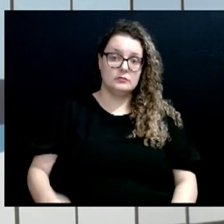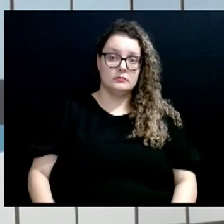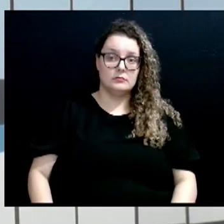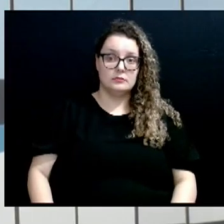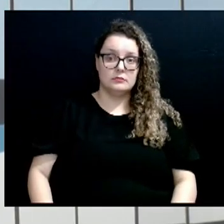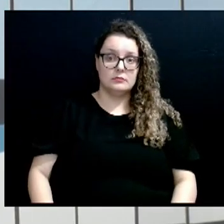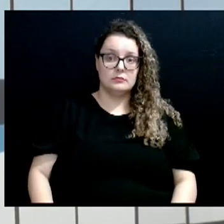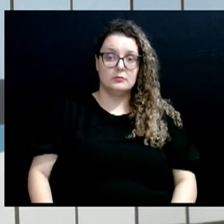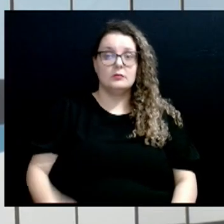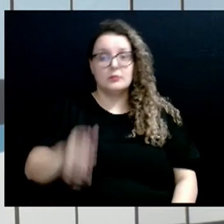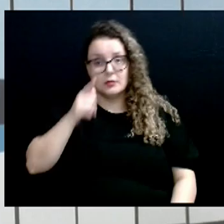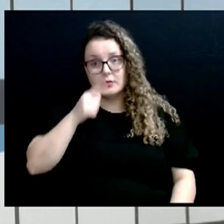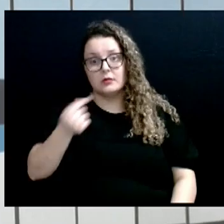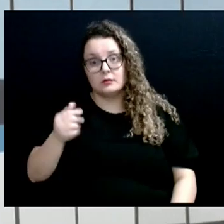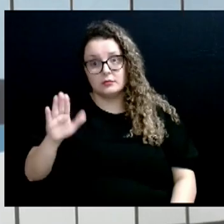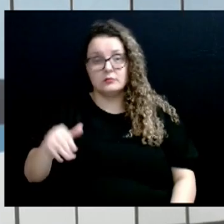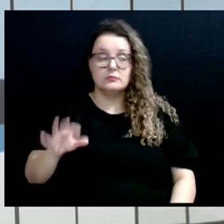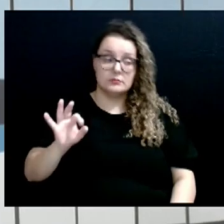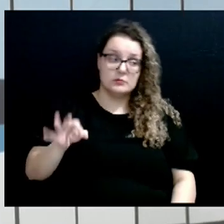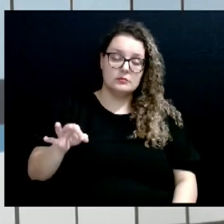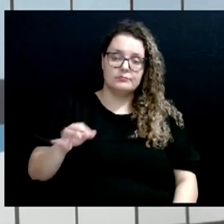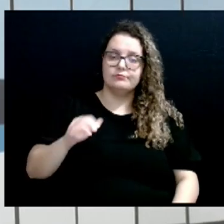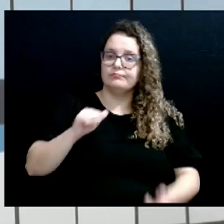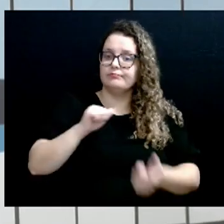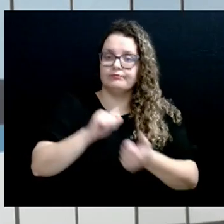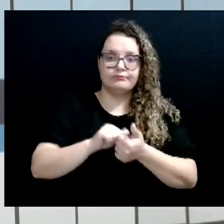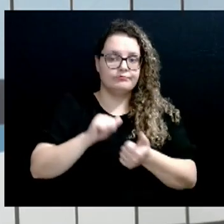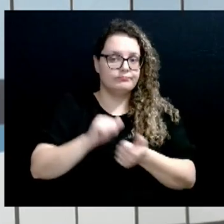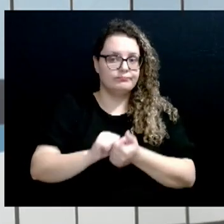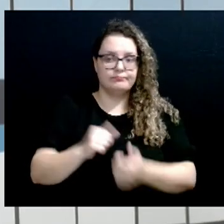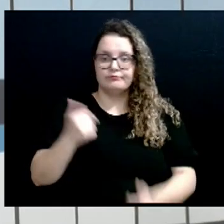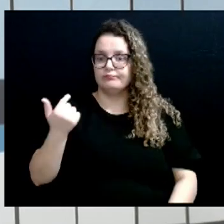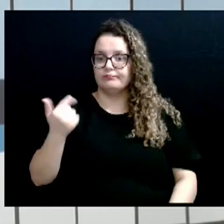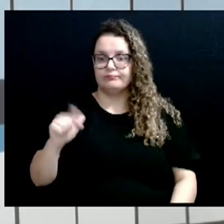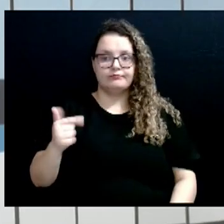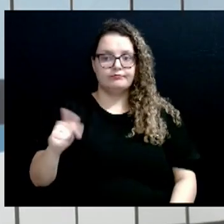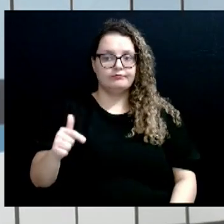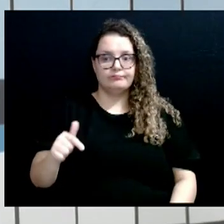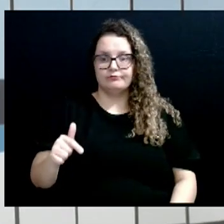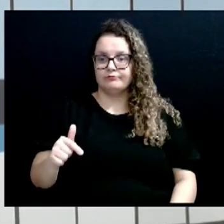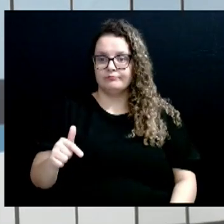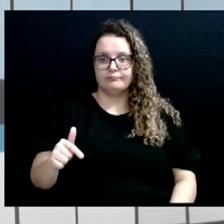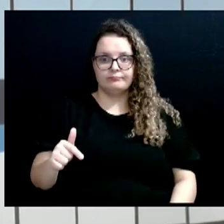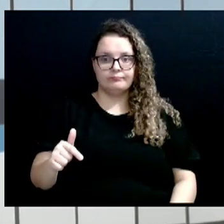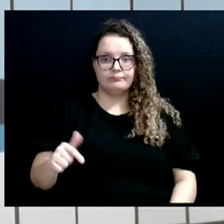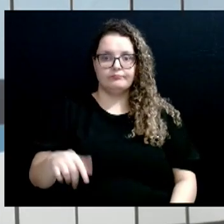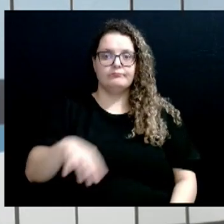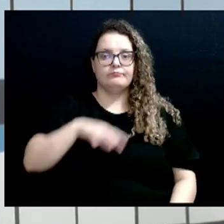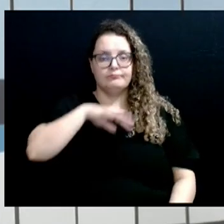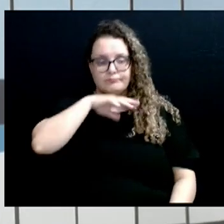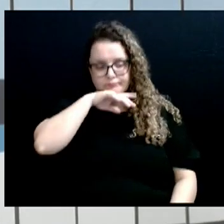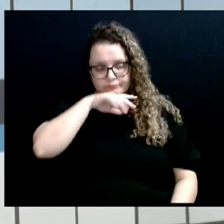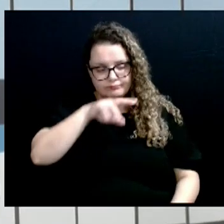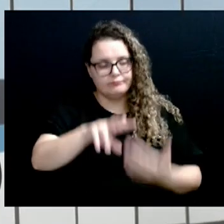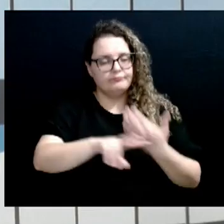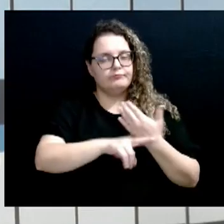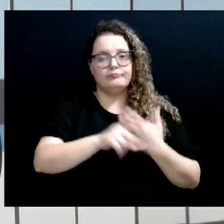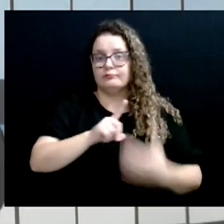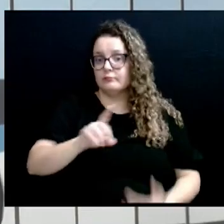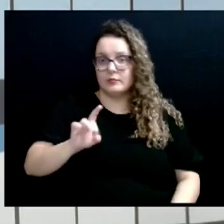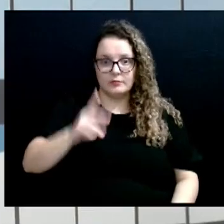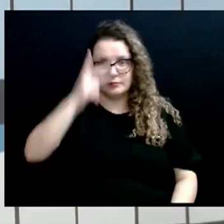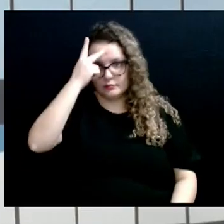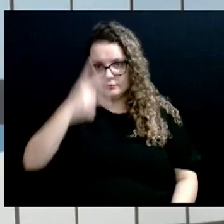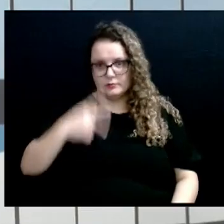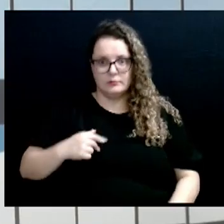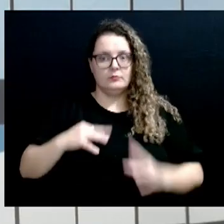com certeza, mas a qualidade que ele vai ter vai ser bem ruim. E isso vai gerar consequências, não só para ele, mas para todos os